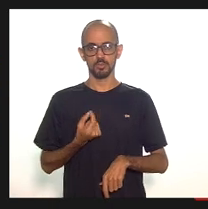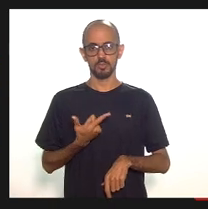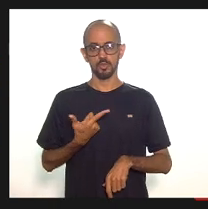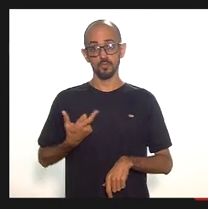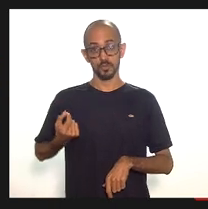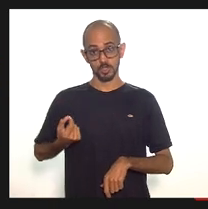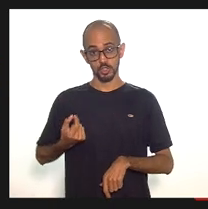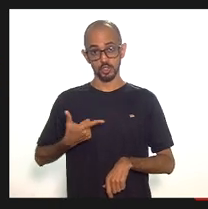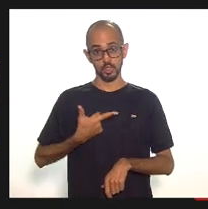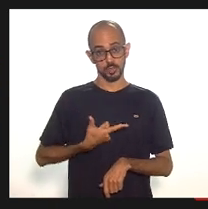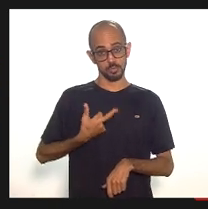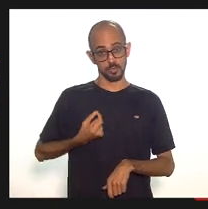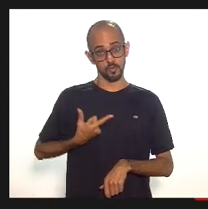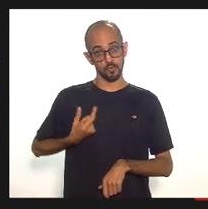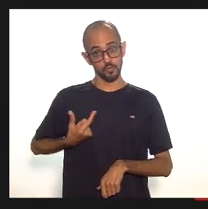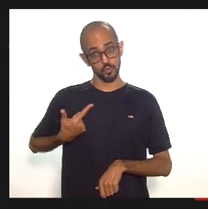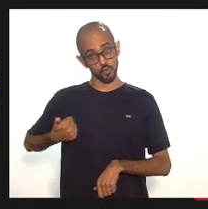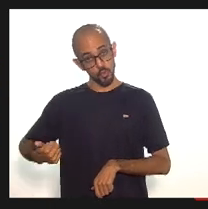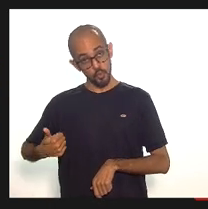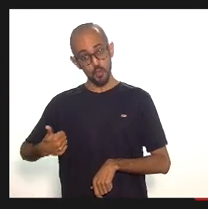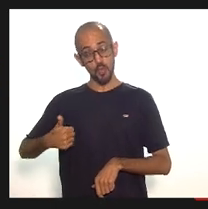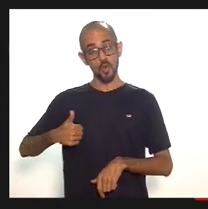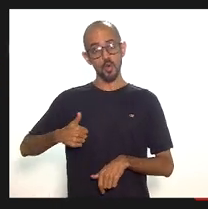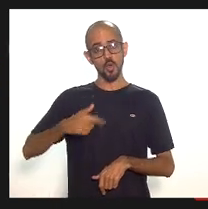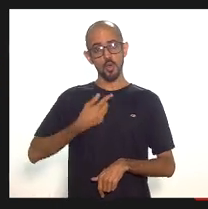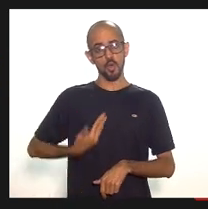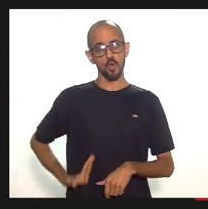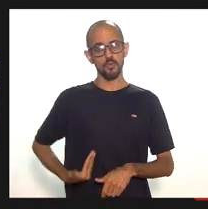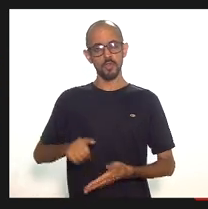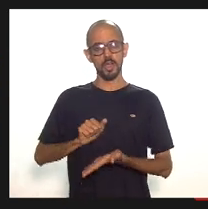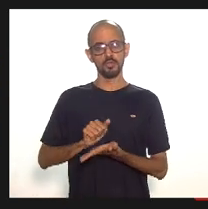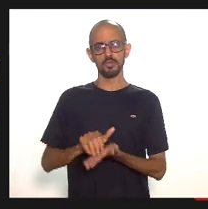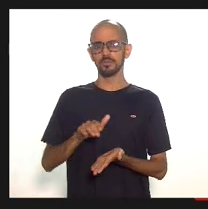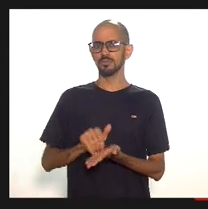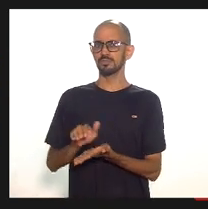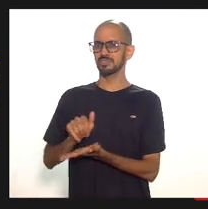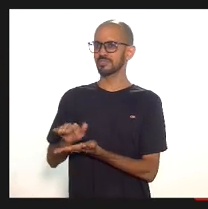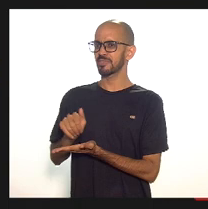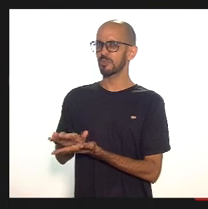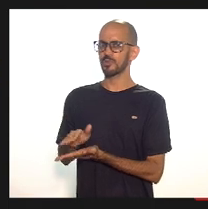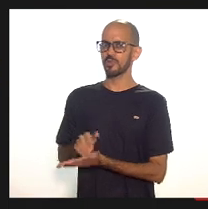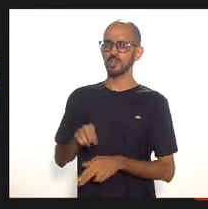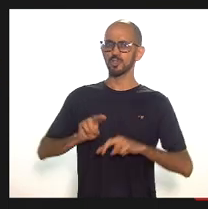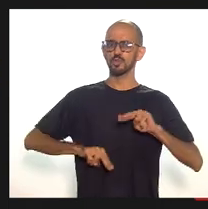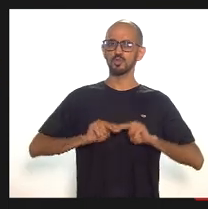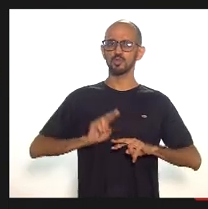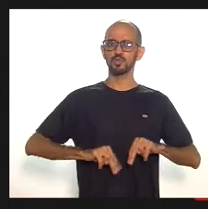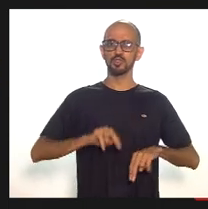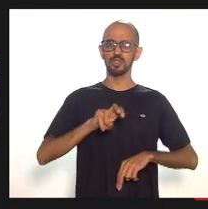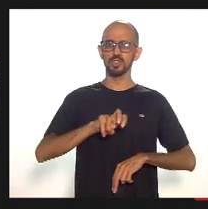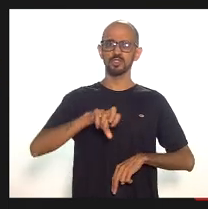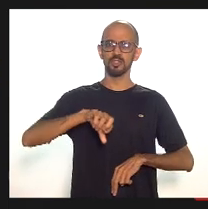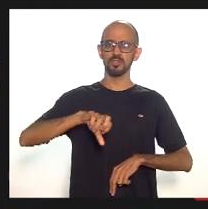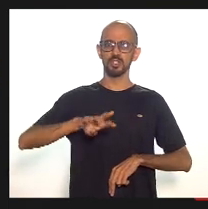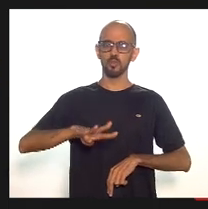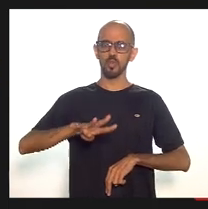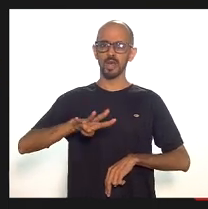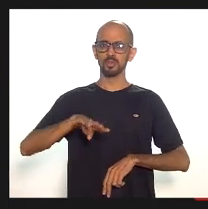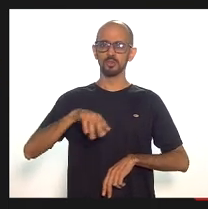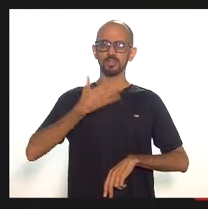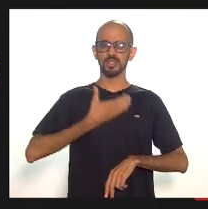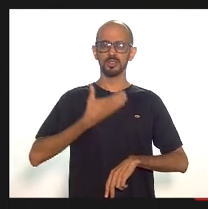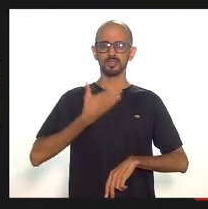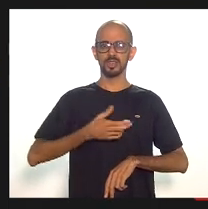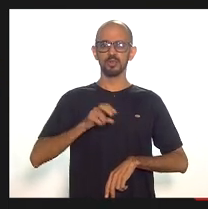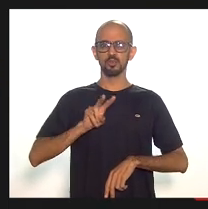o governo vem com uma política de demissão dos profissionais, né? Em junho foi 594, em dezembro, 2000